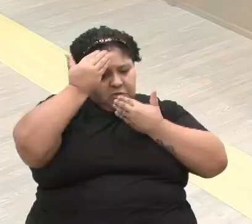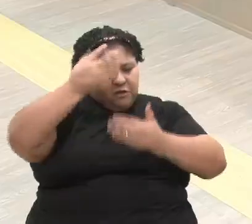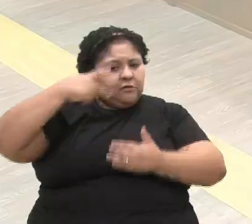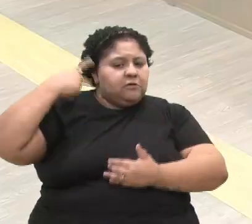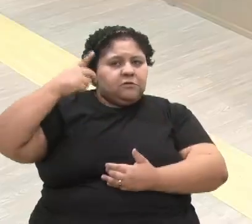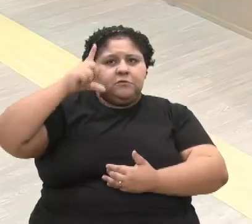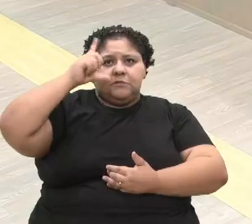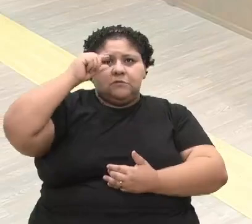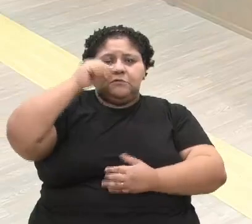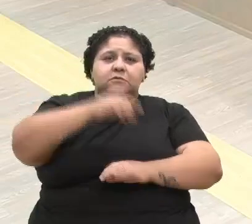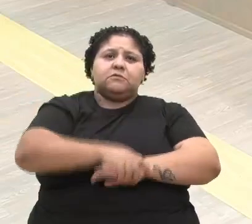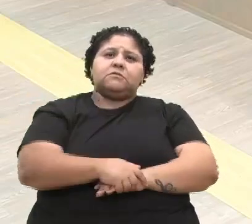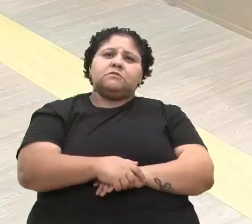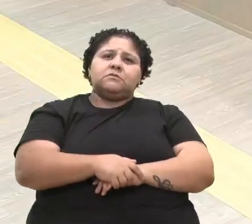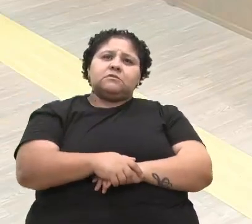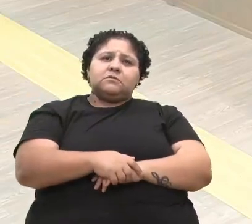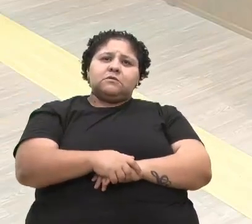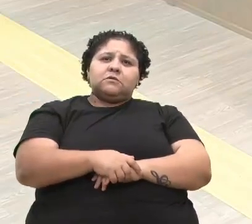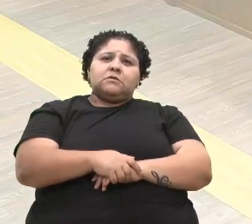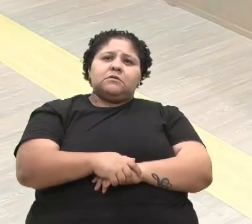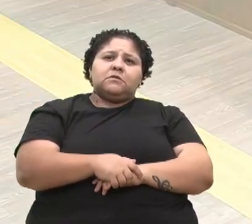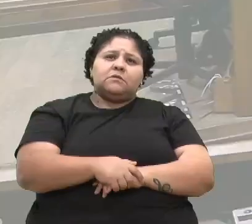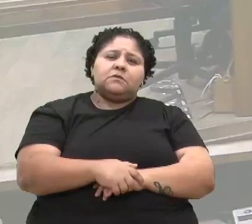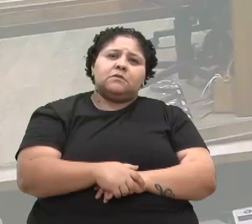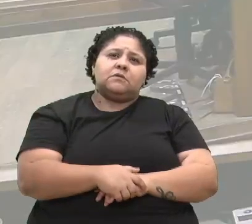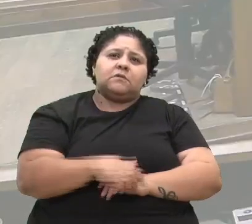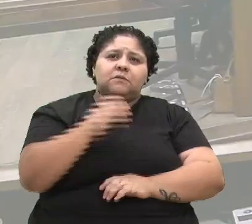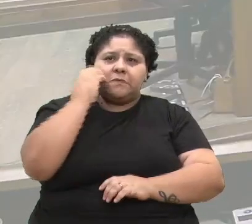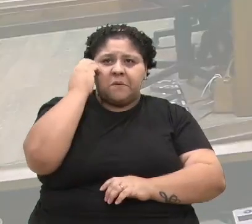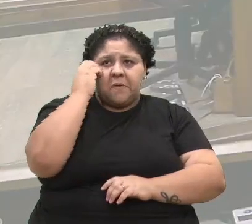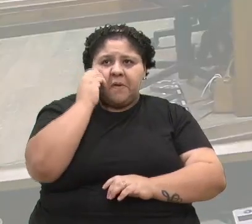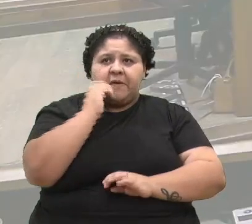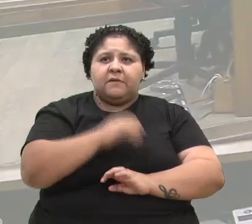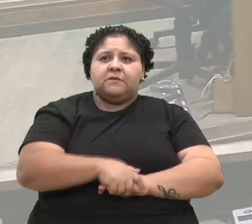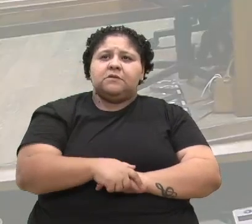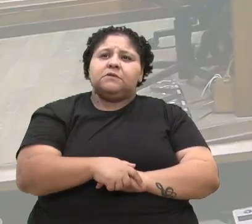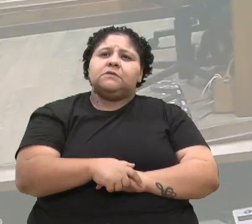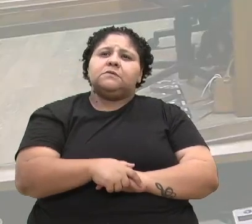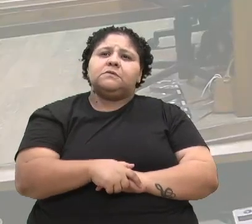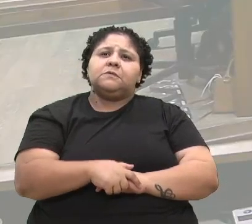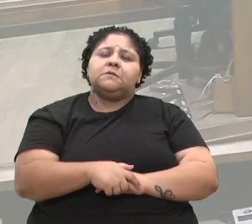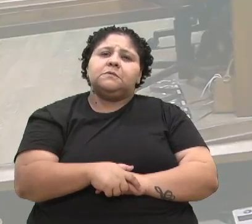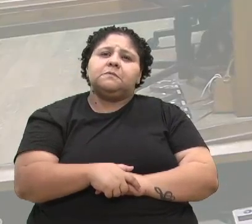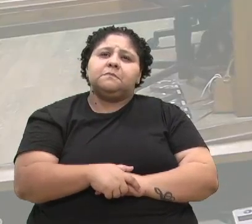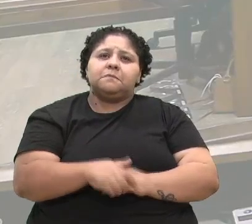Scalco. Obrigado, senhora presidente Fantinel. Agora vai ter o grande declaração de líder, ele continua. Obrigado.